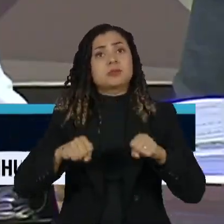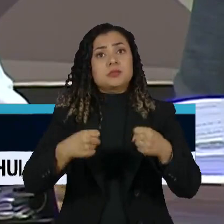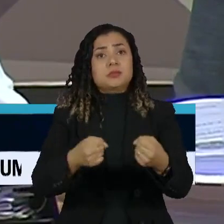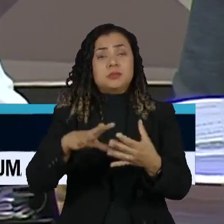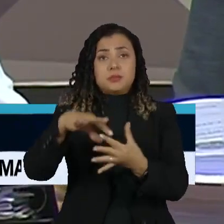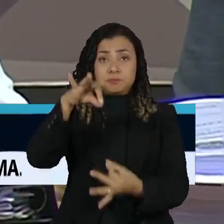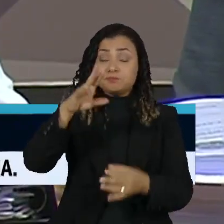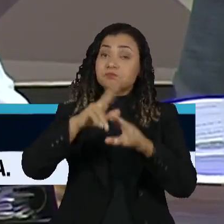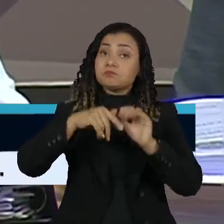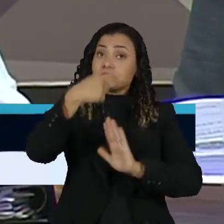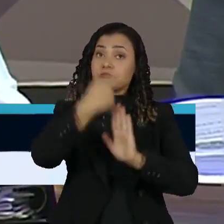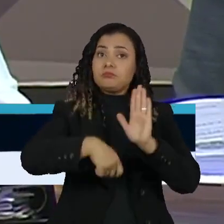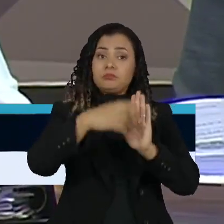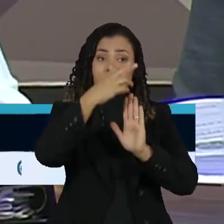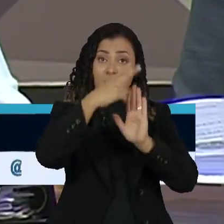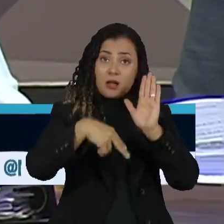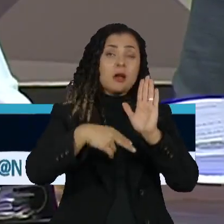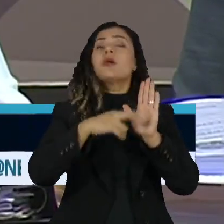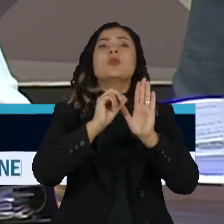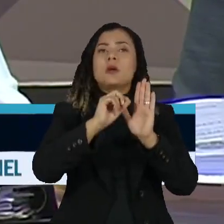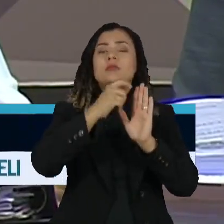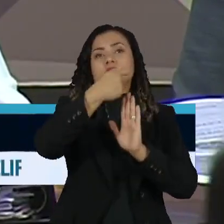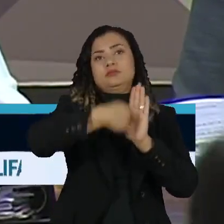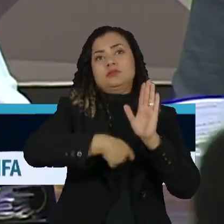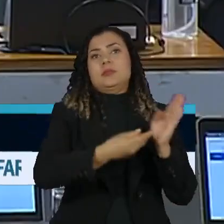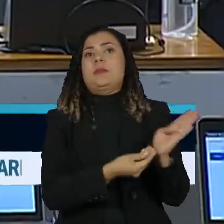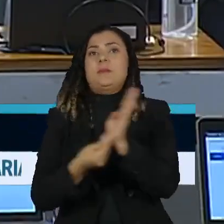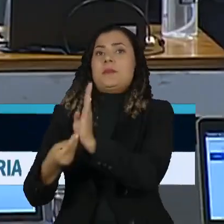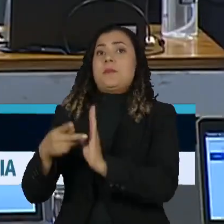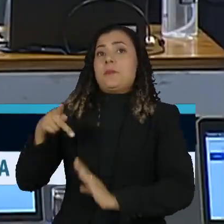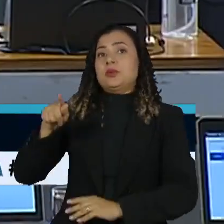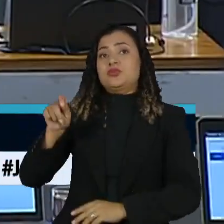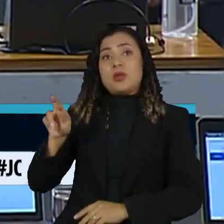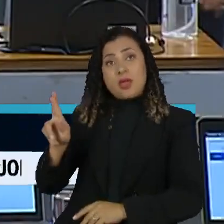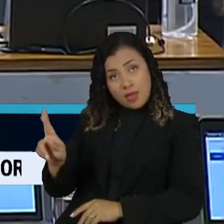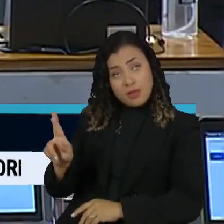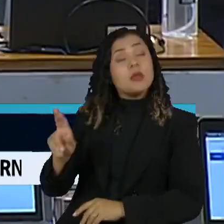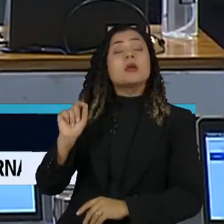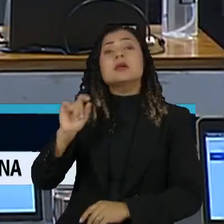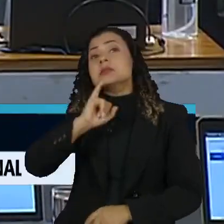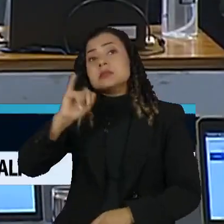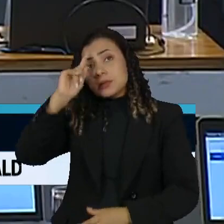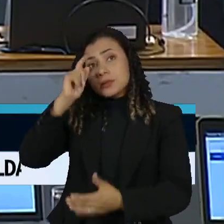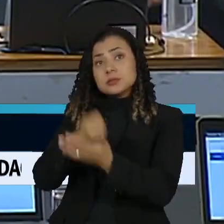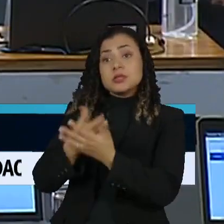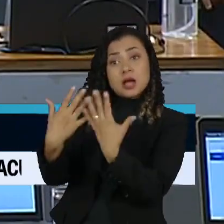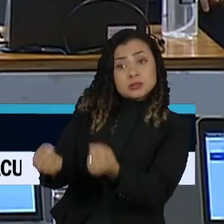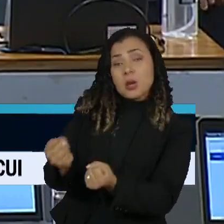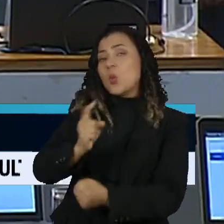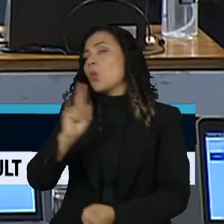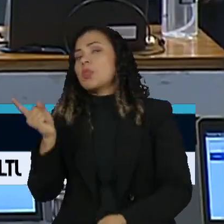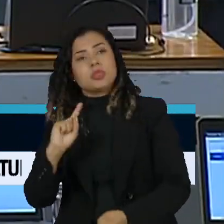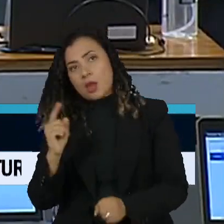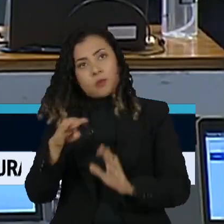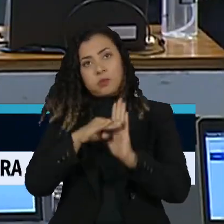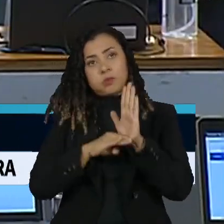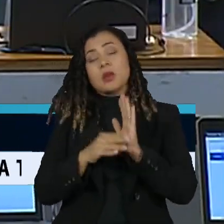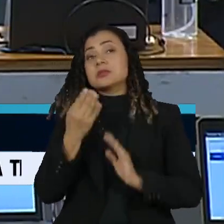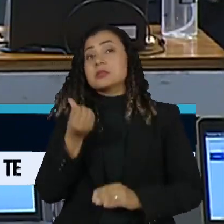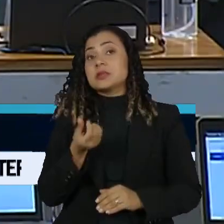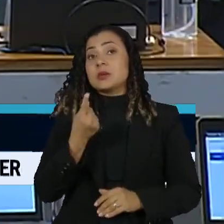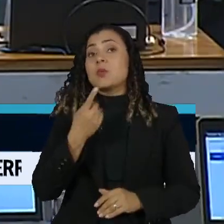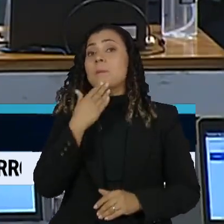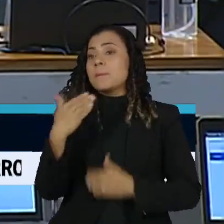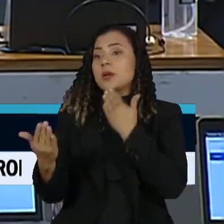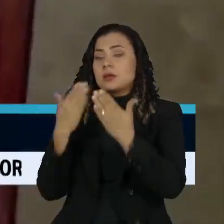relatório será encaminhado à Procuradoria-Geral da República, que vai decidir se acata ou não os 61 pedidos